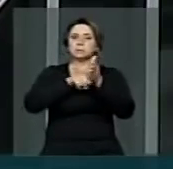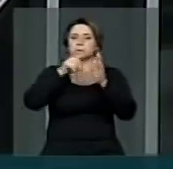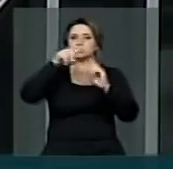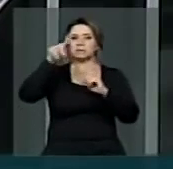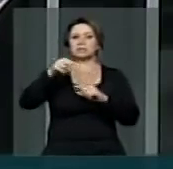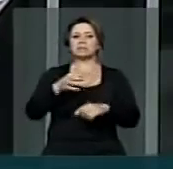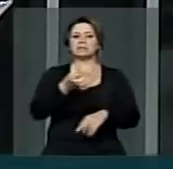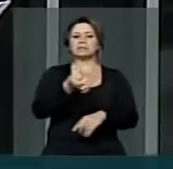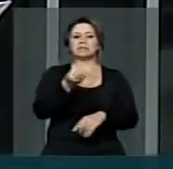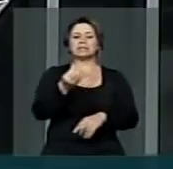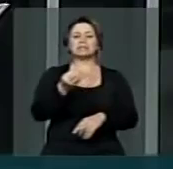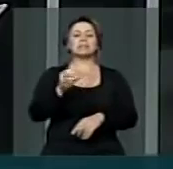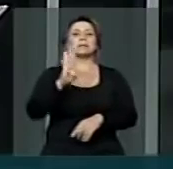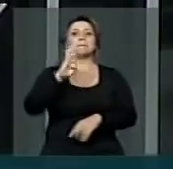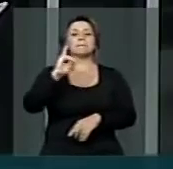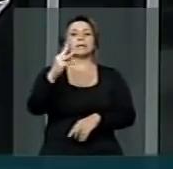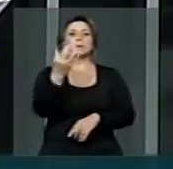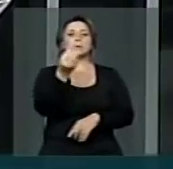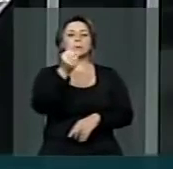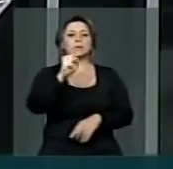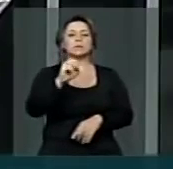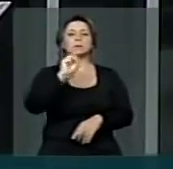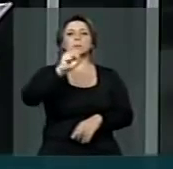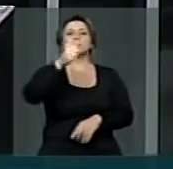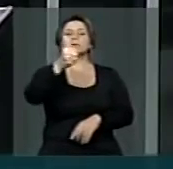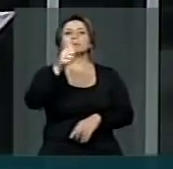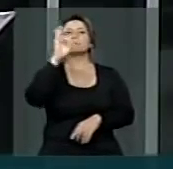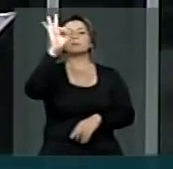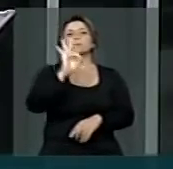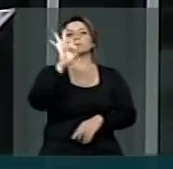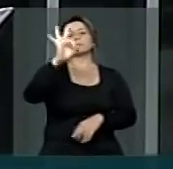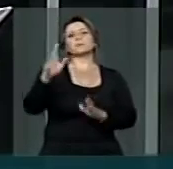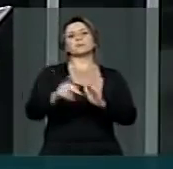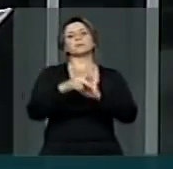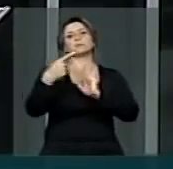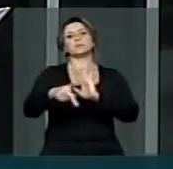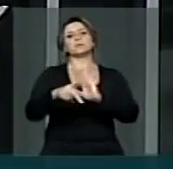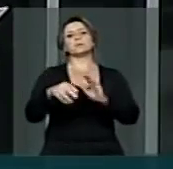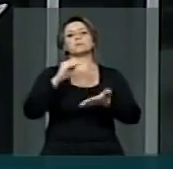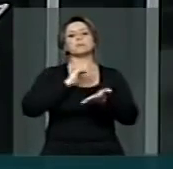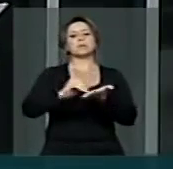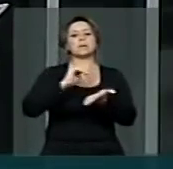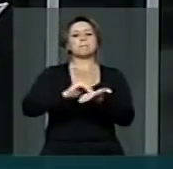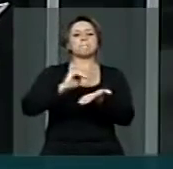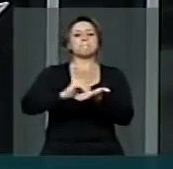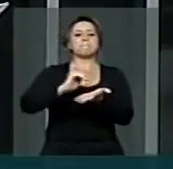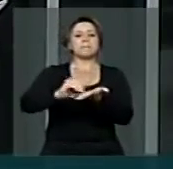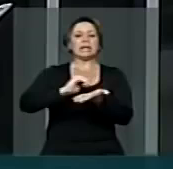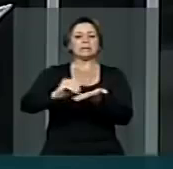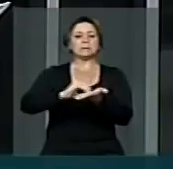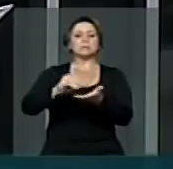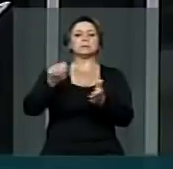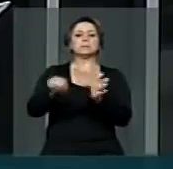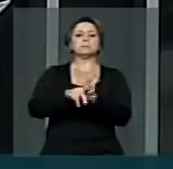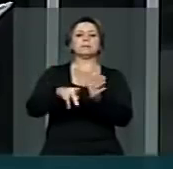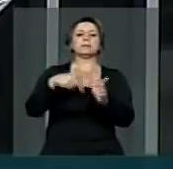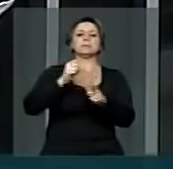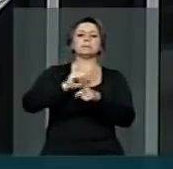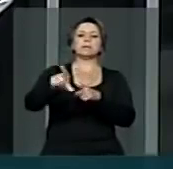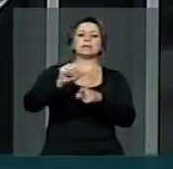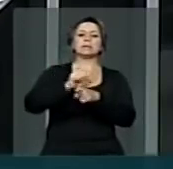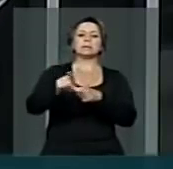60,5 bilhões, ou 81%, correspondem a matrículas e mensalidades, e o restante